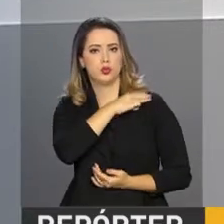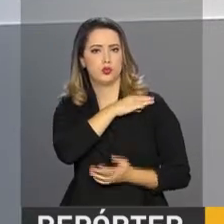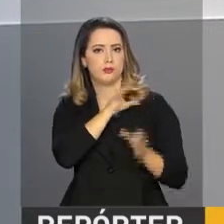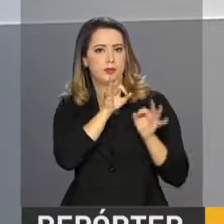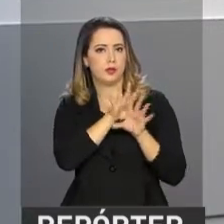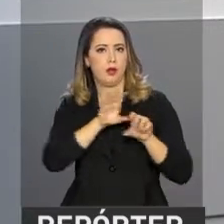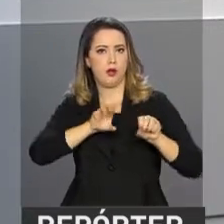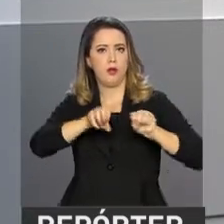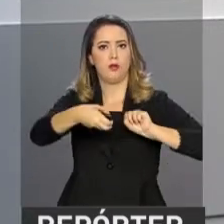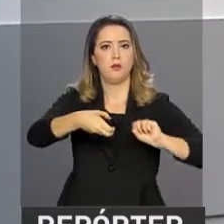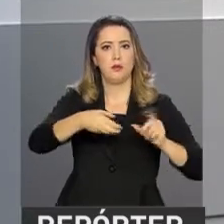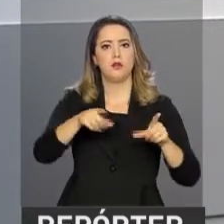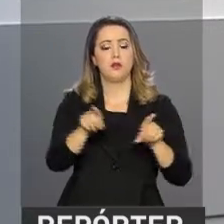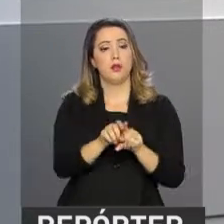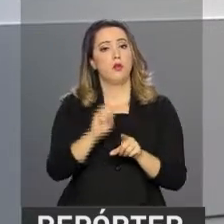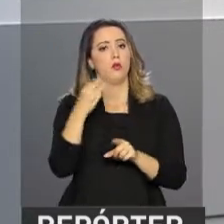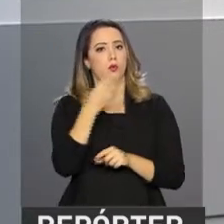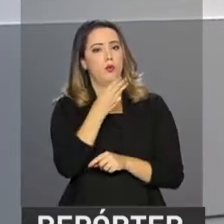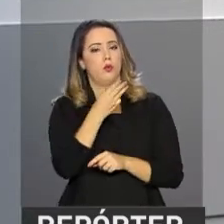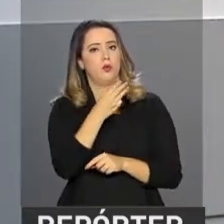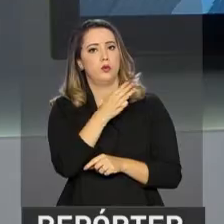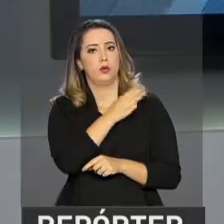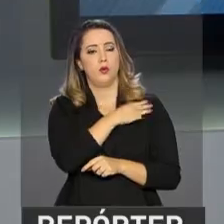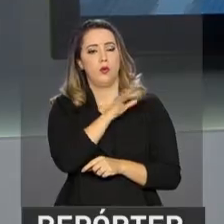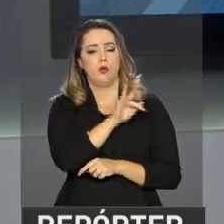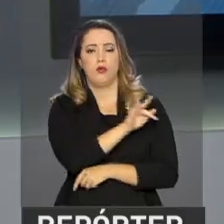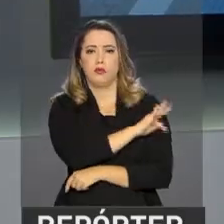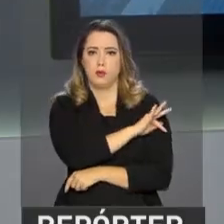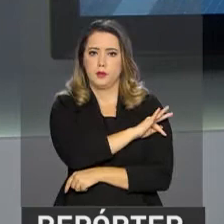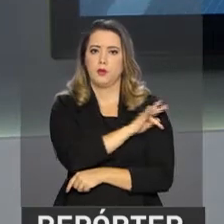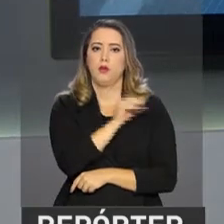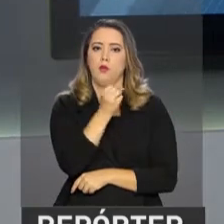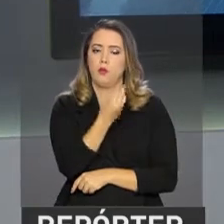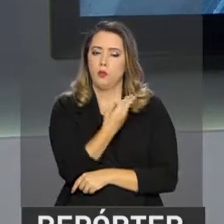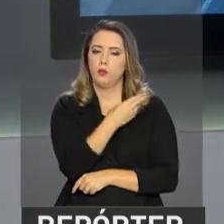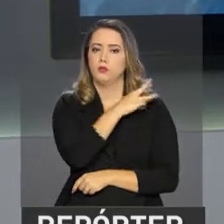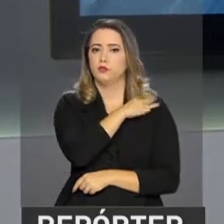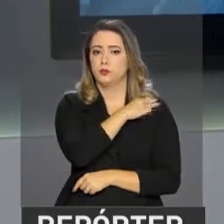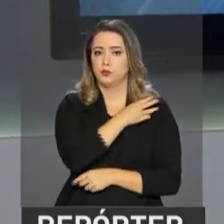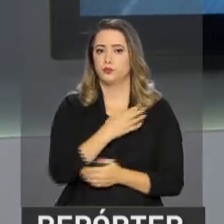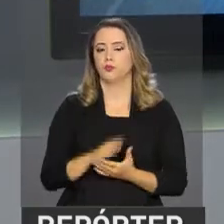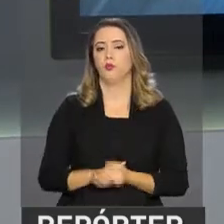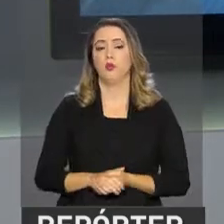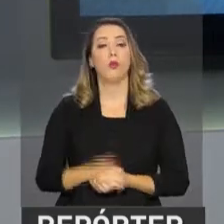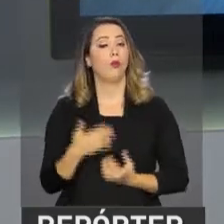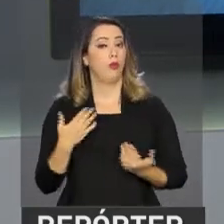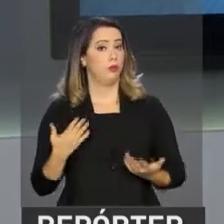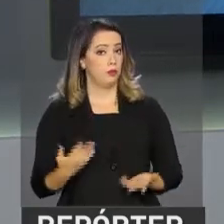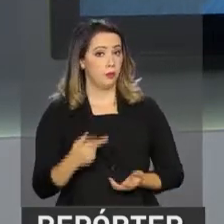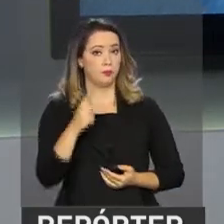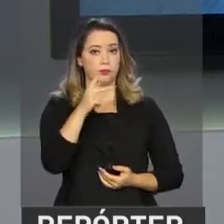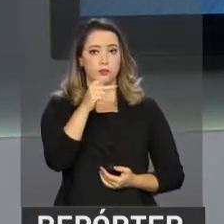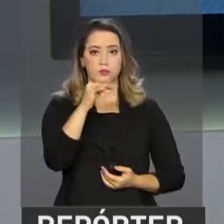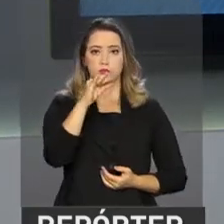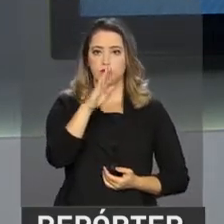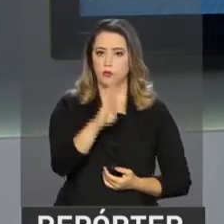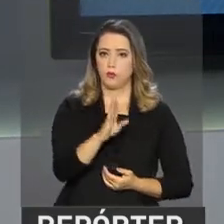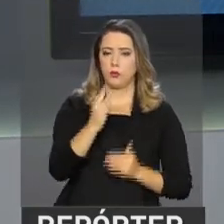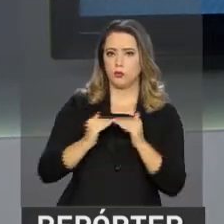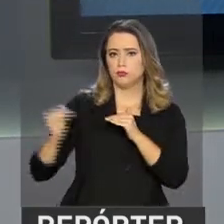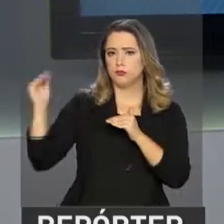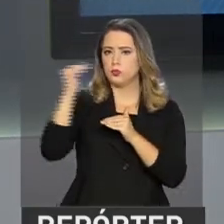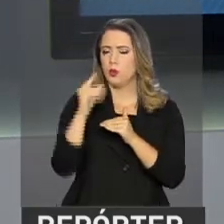médio ou do ensino fundamental o produto interno bruto pib registrou um aumento de 1,4